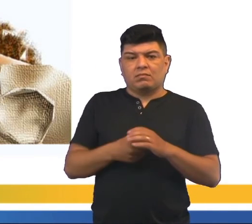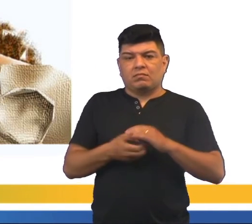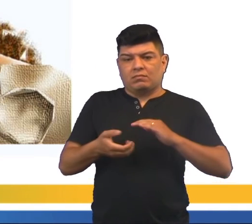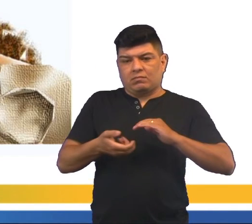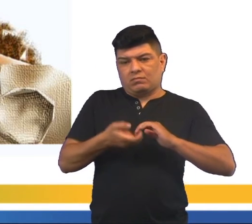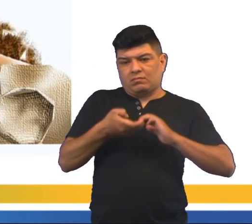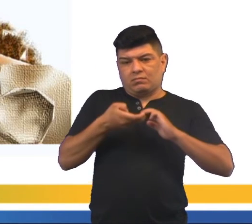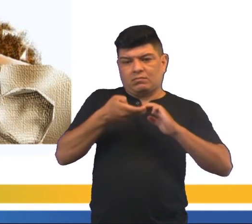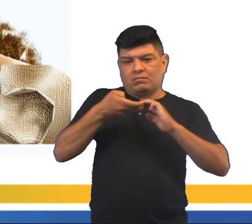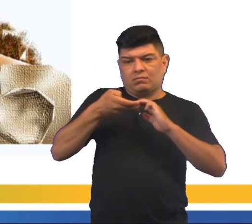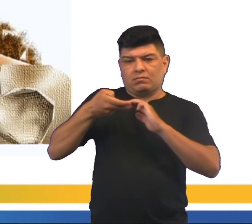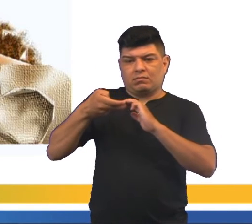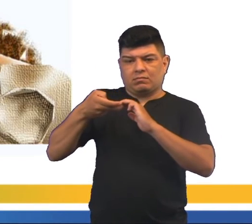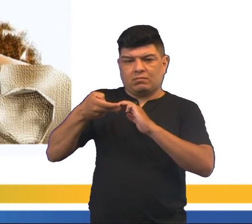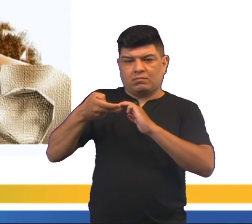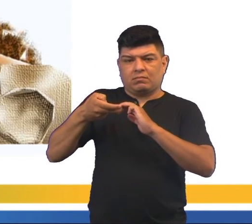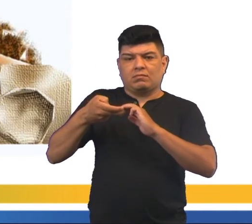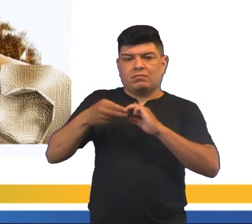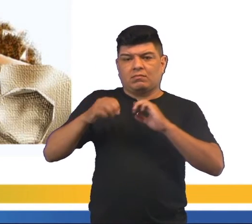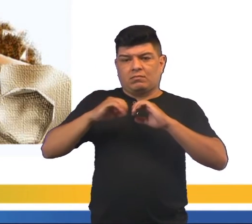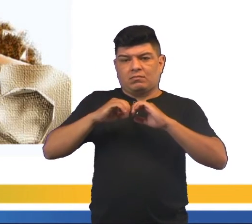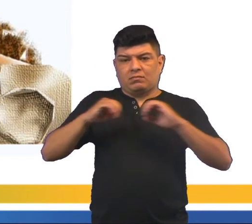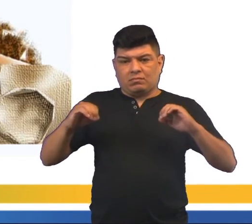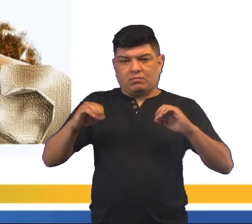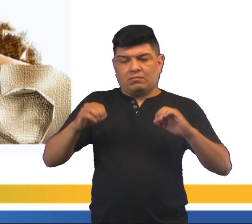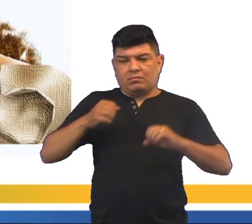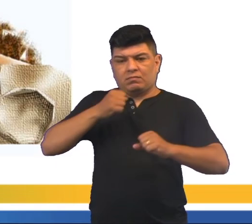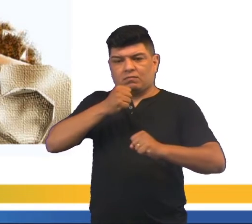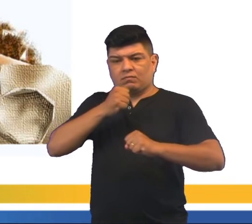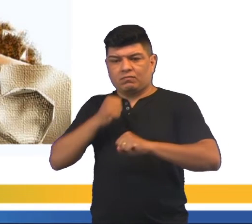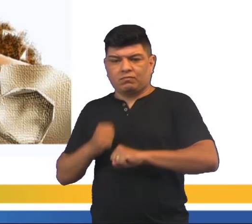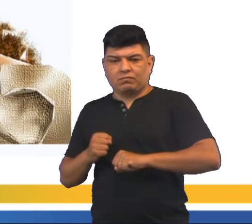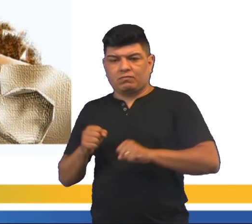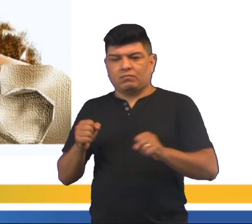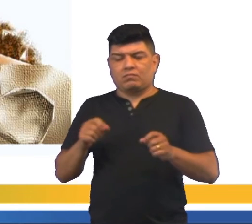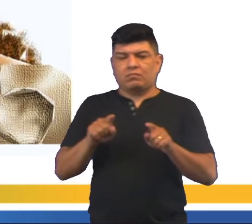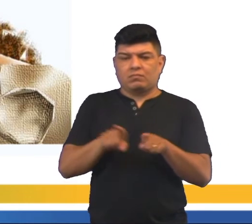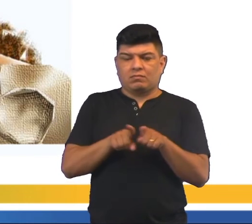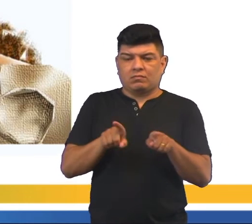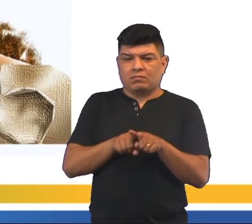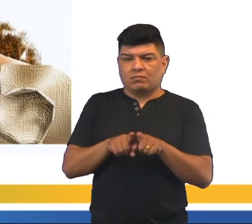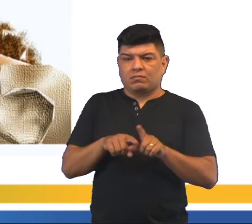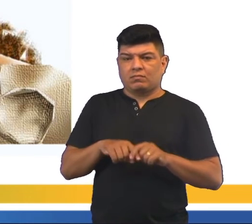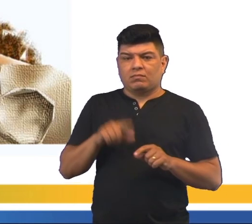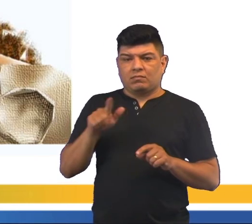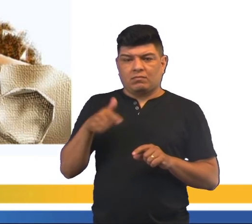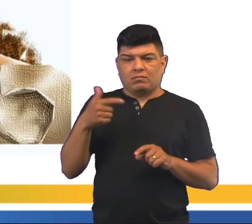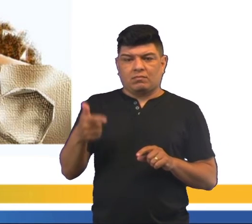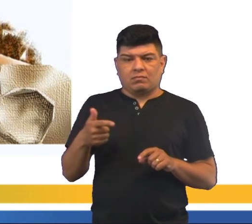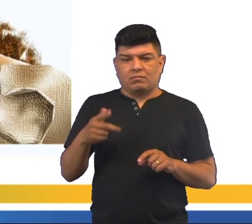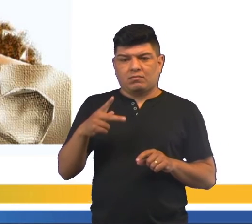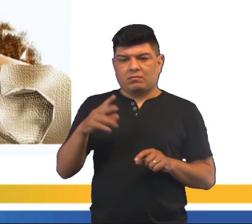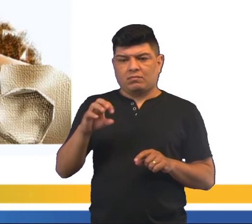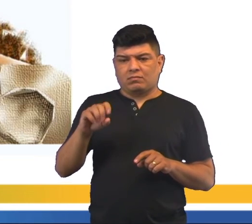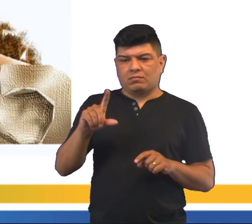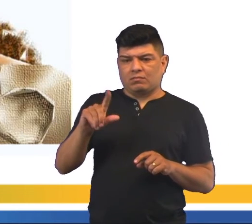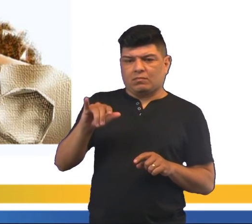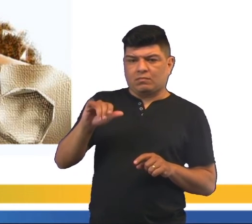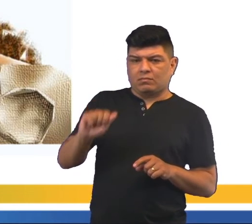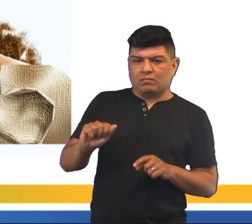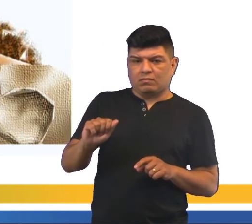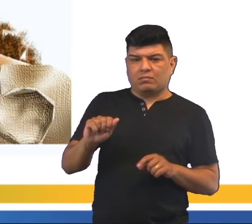em ferramentas que são utilizadas para abrir de repente caixotes a gente observa e o caso das polias